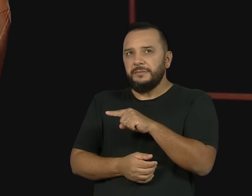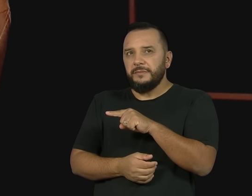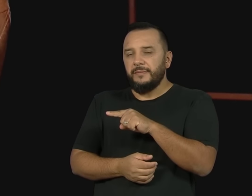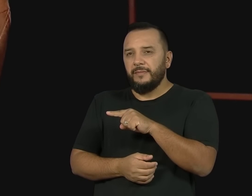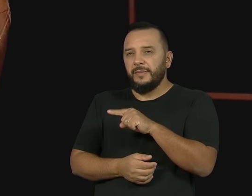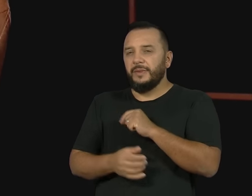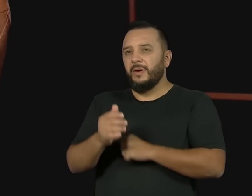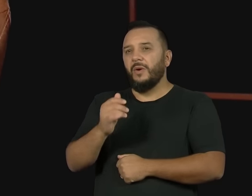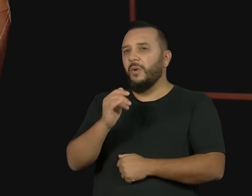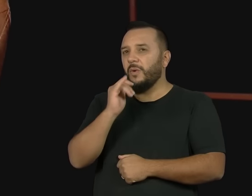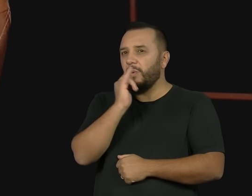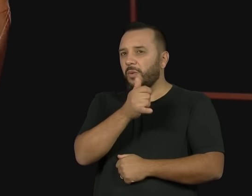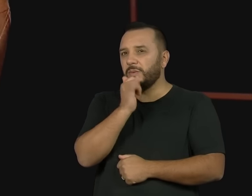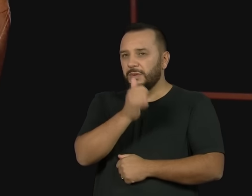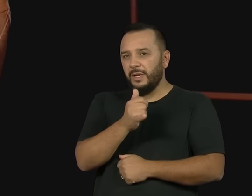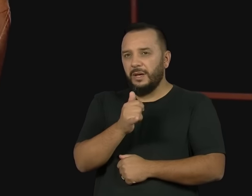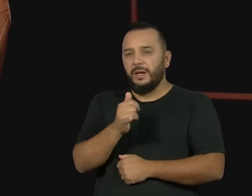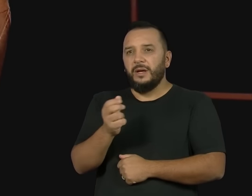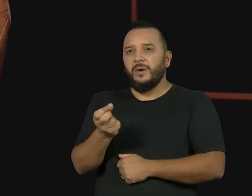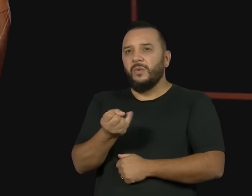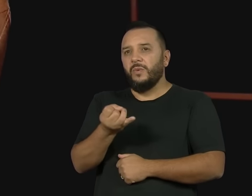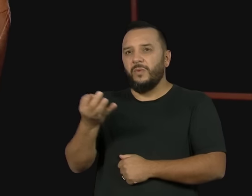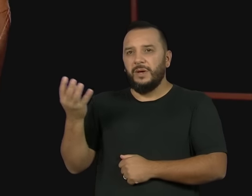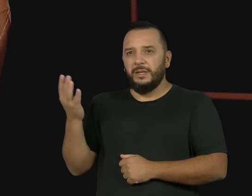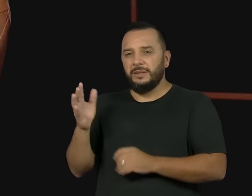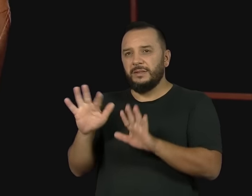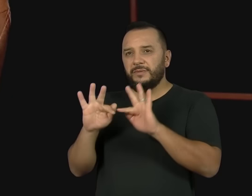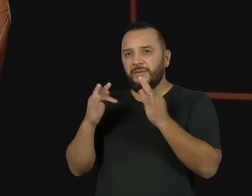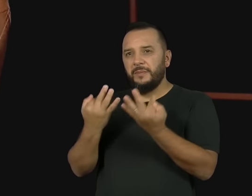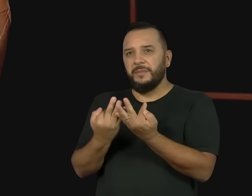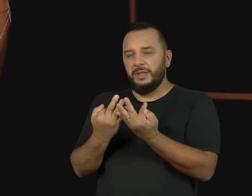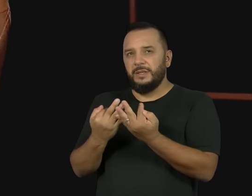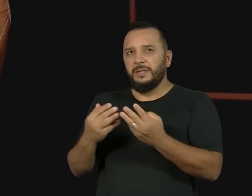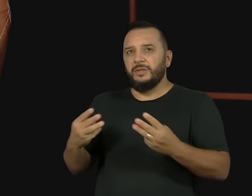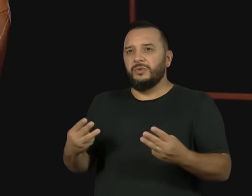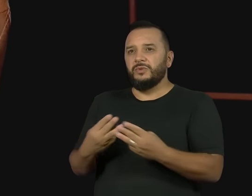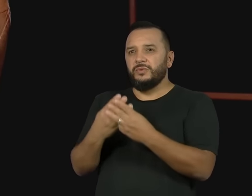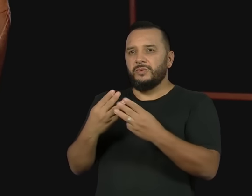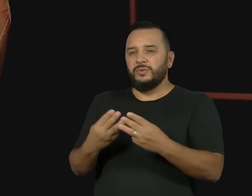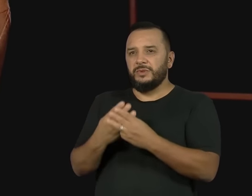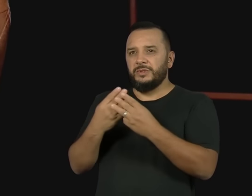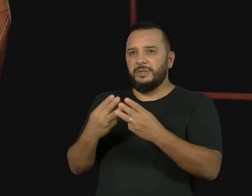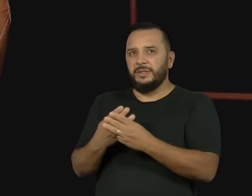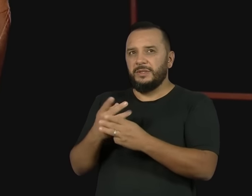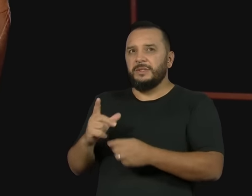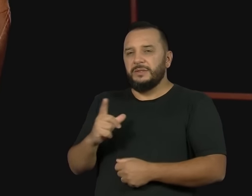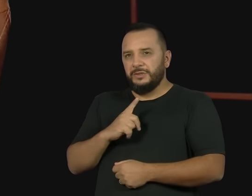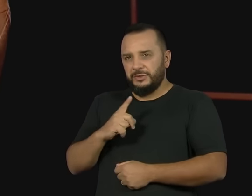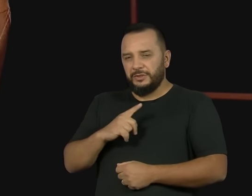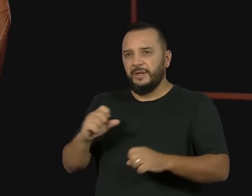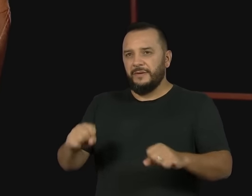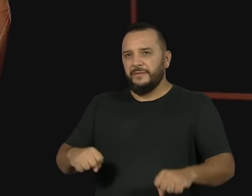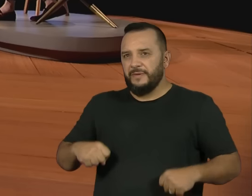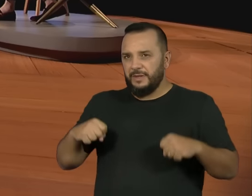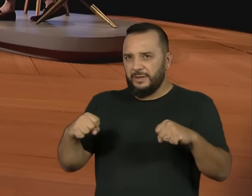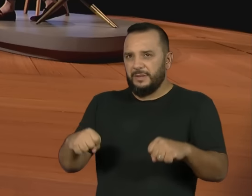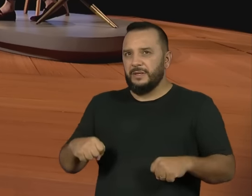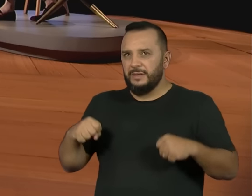contar quantas famílias judaicas tinha em Veneza, que era, aliás,